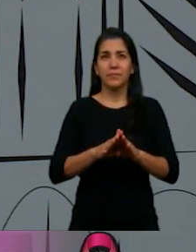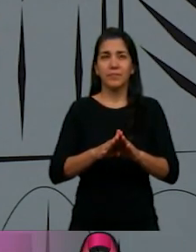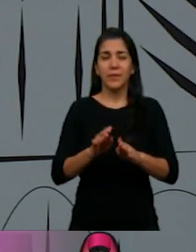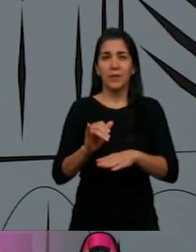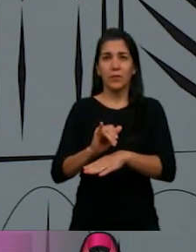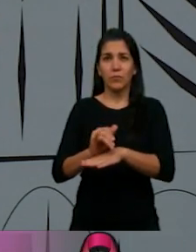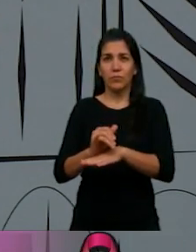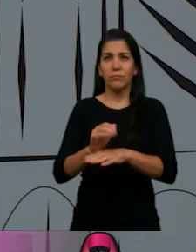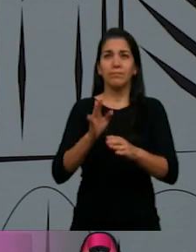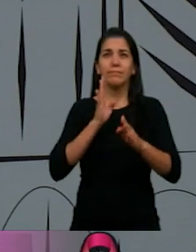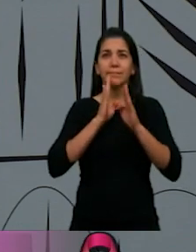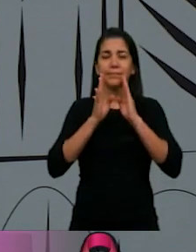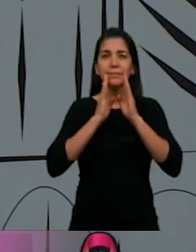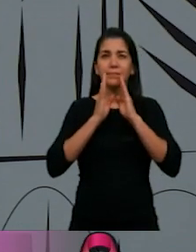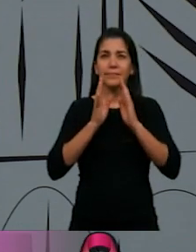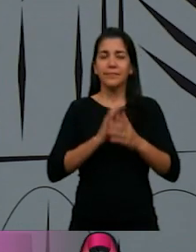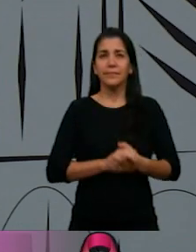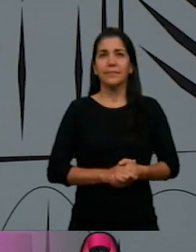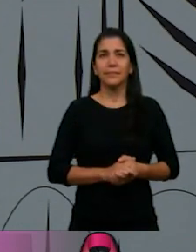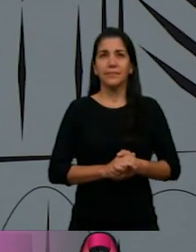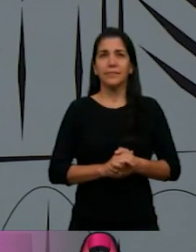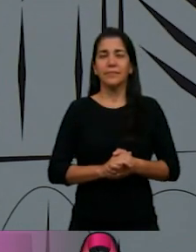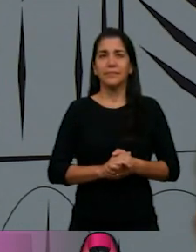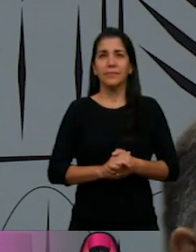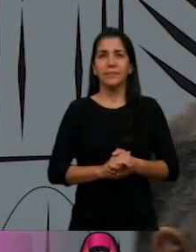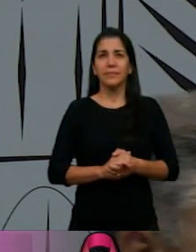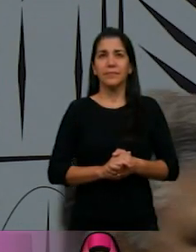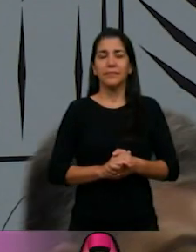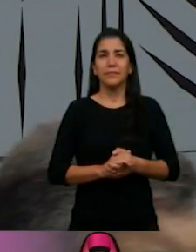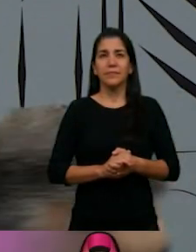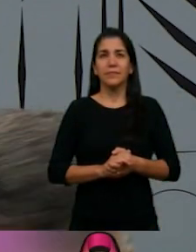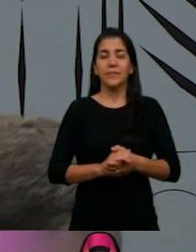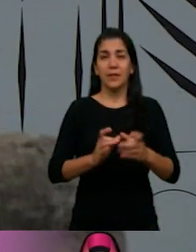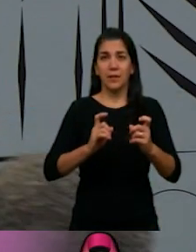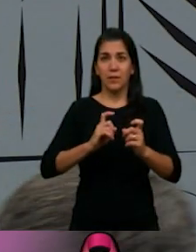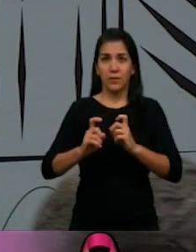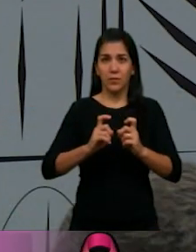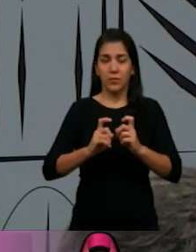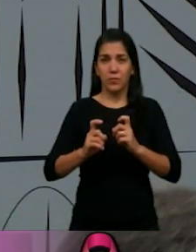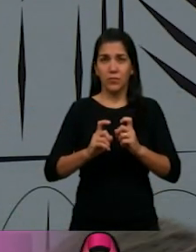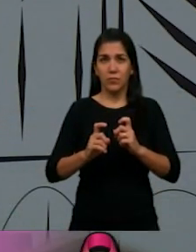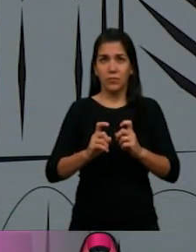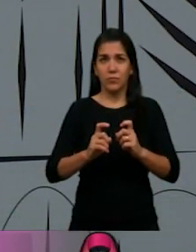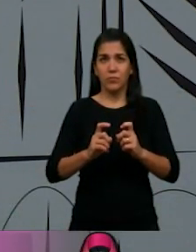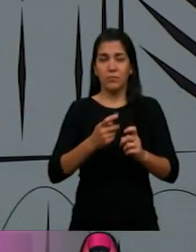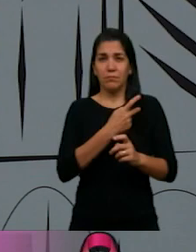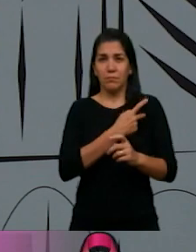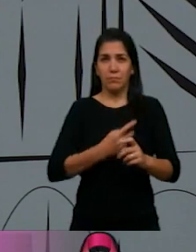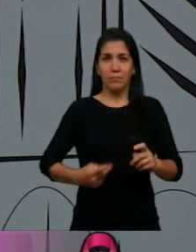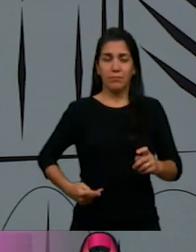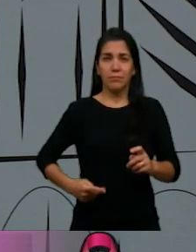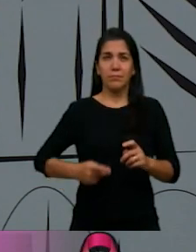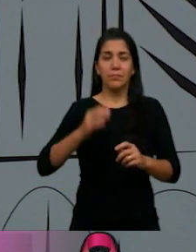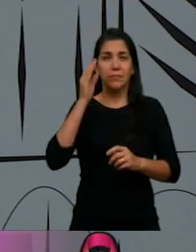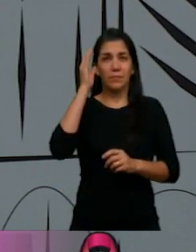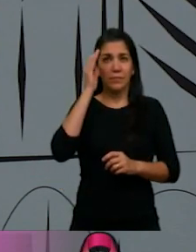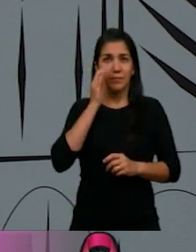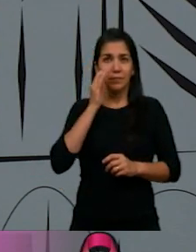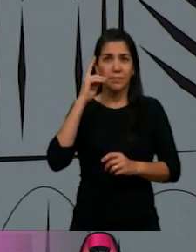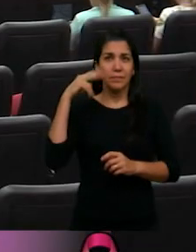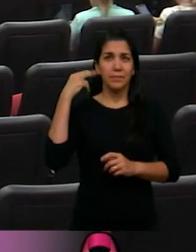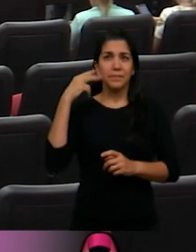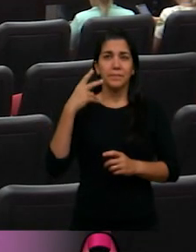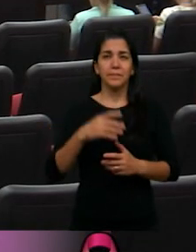e Facebook. Quem conduz as atividades da sessão é a presidente da Câmara, vereadora Cristina